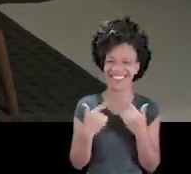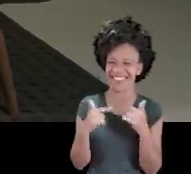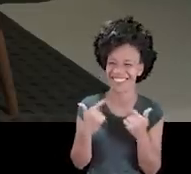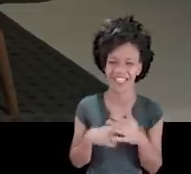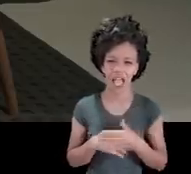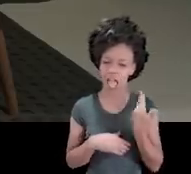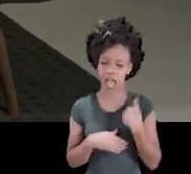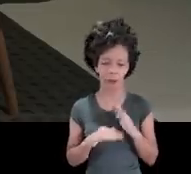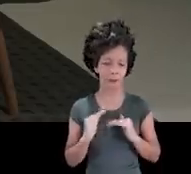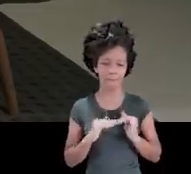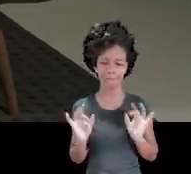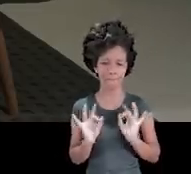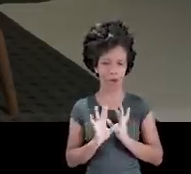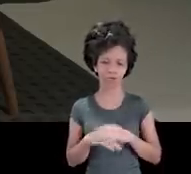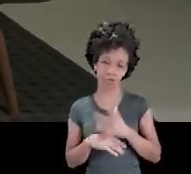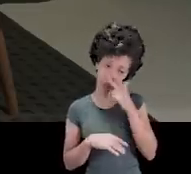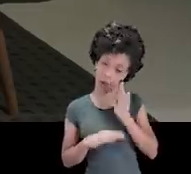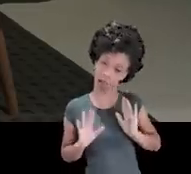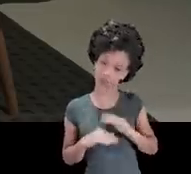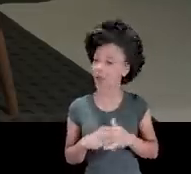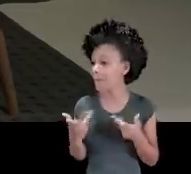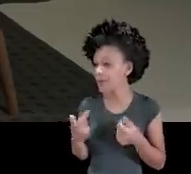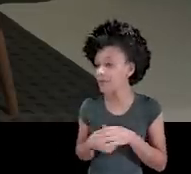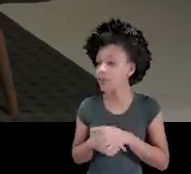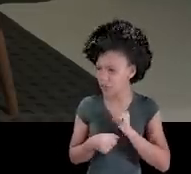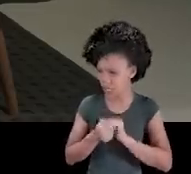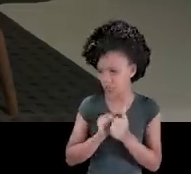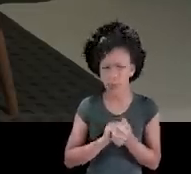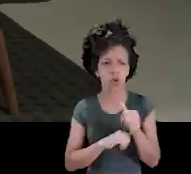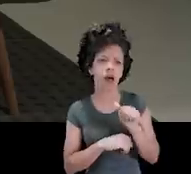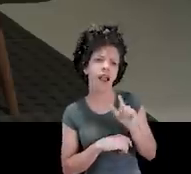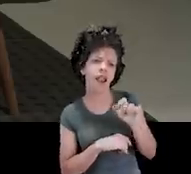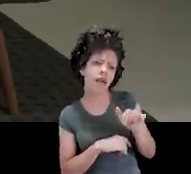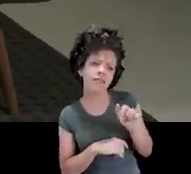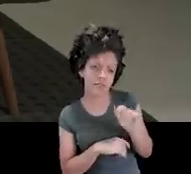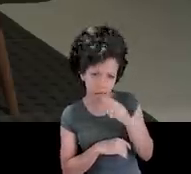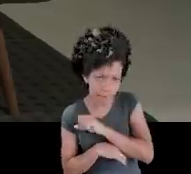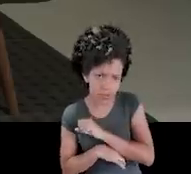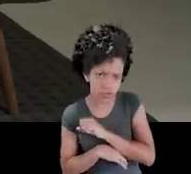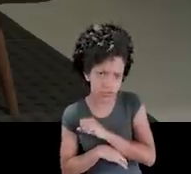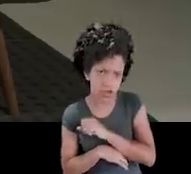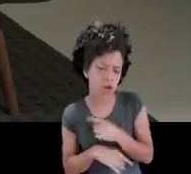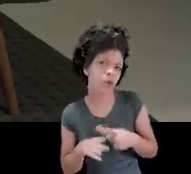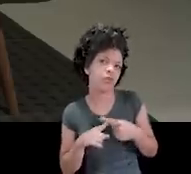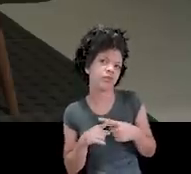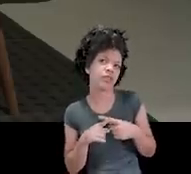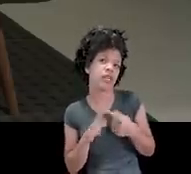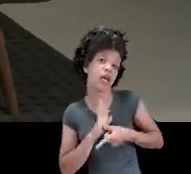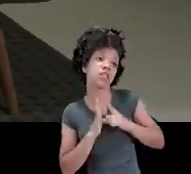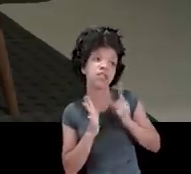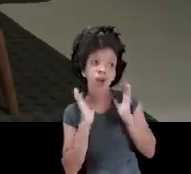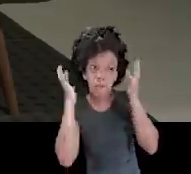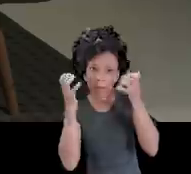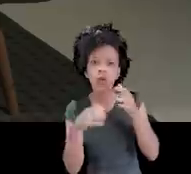É. Estou habilitado para isso, pelo menos eu acho. Maravilhoso. Você se adaptou rápido, Alex? Porque você era um cara com cabelo e de repente não. Como